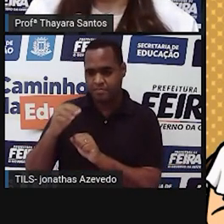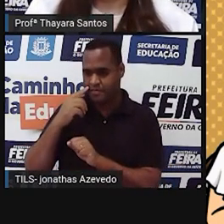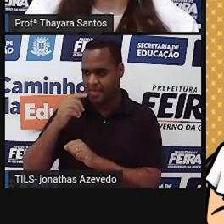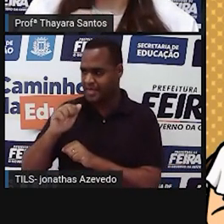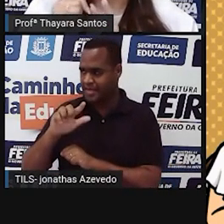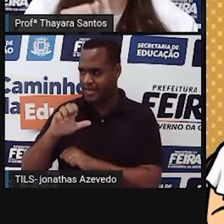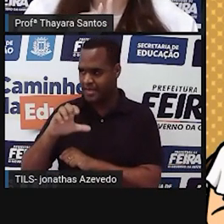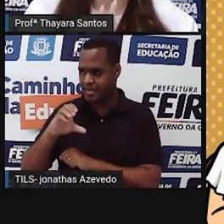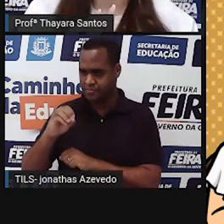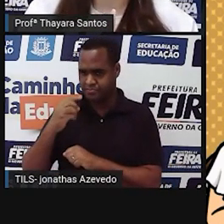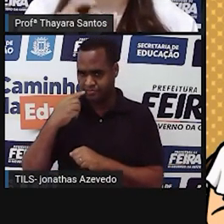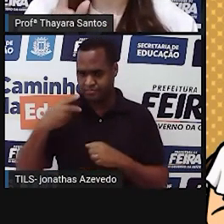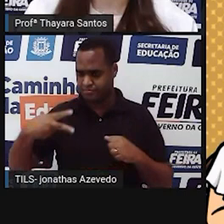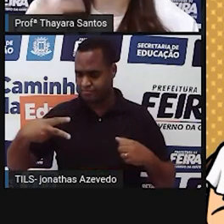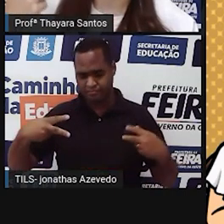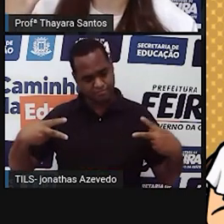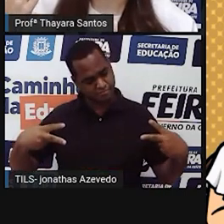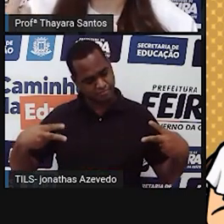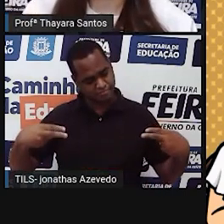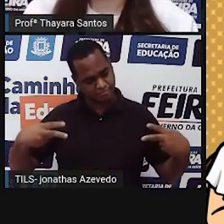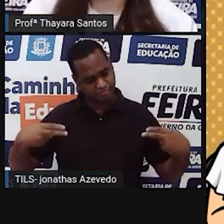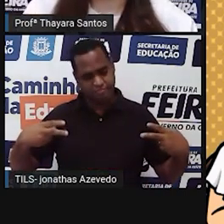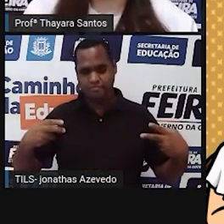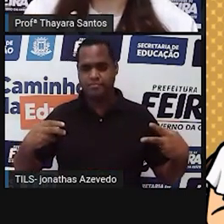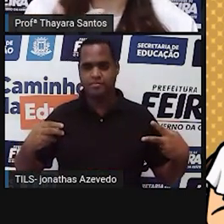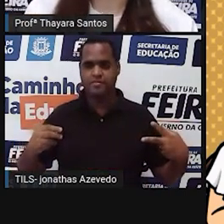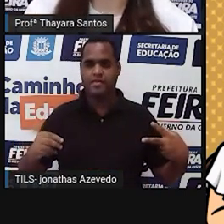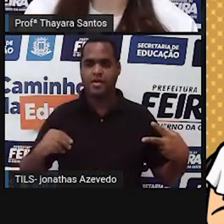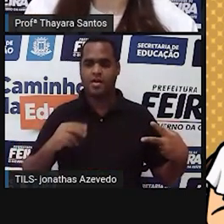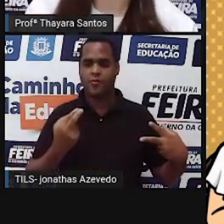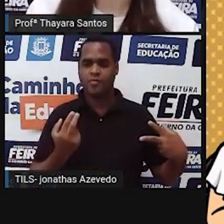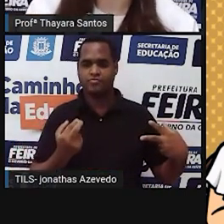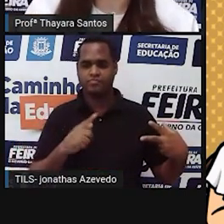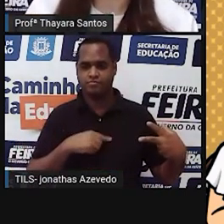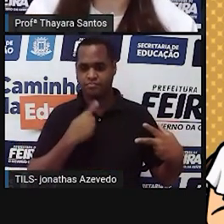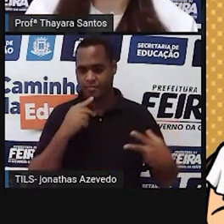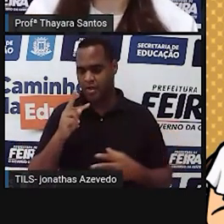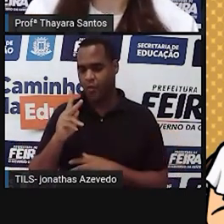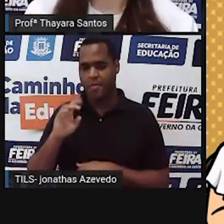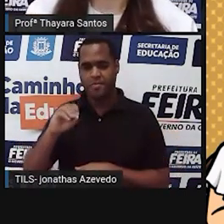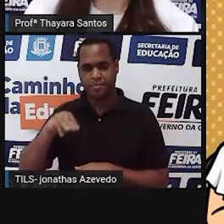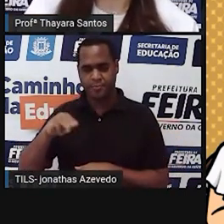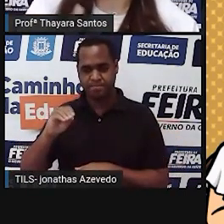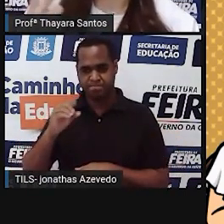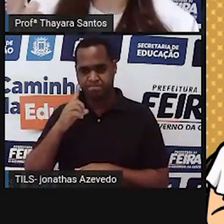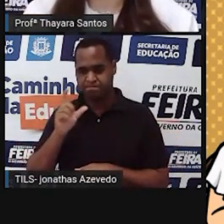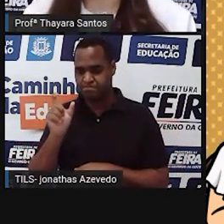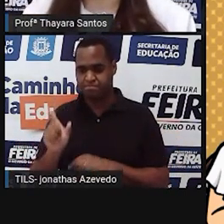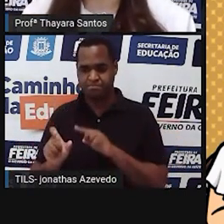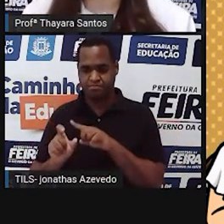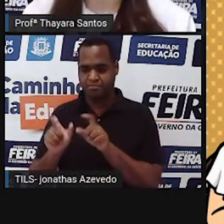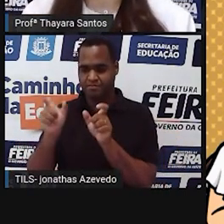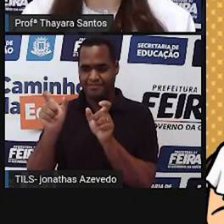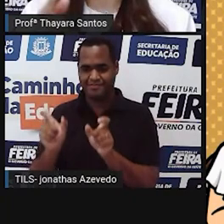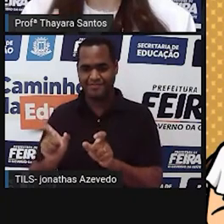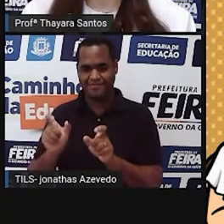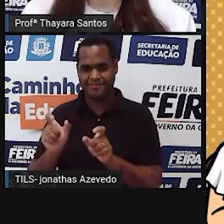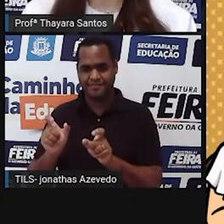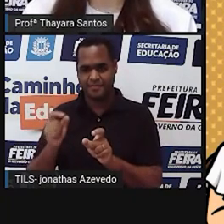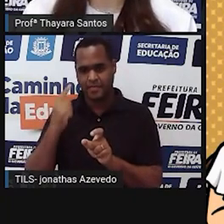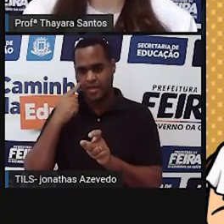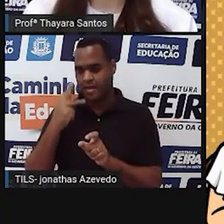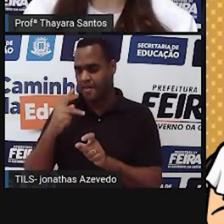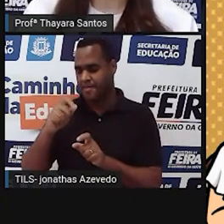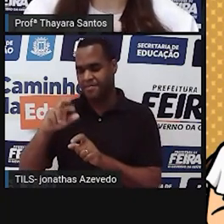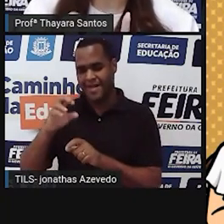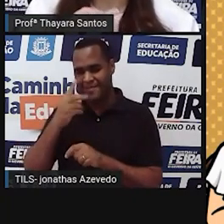alelos iguais, a gente diz que para aquela característica, aquela pessoa é homozigota. Então, ela é homozigota porque ela tem um